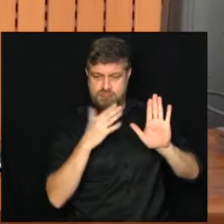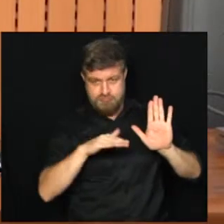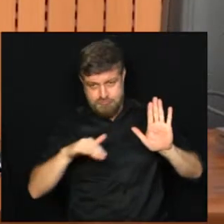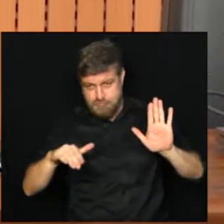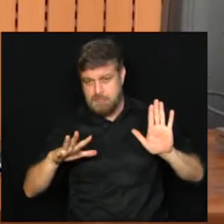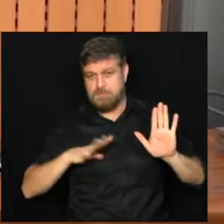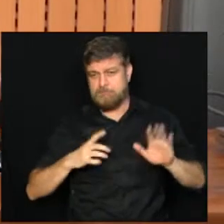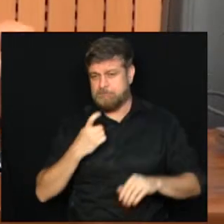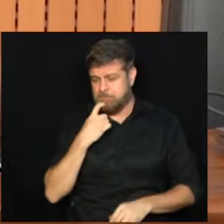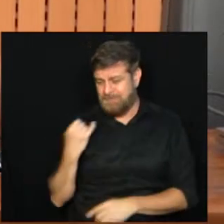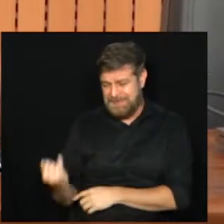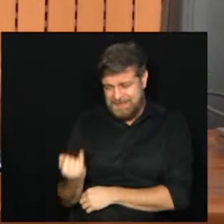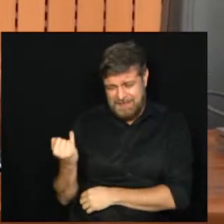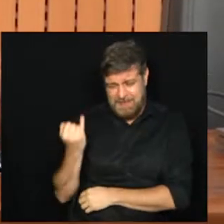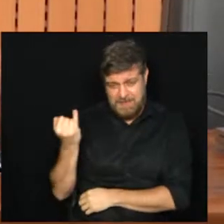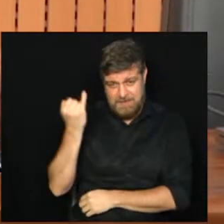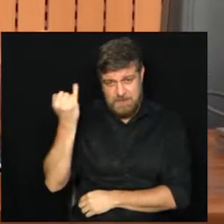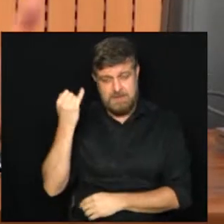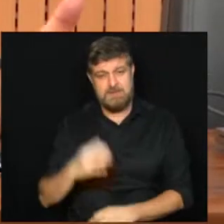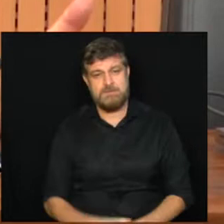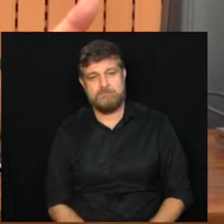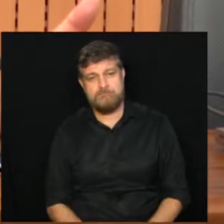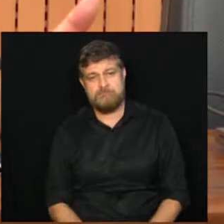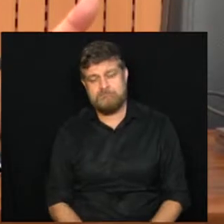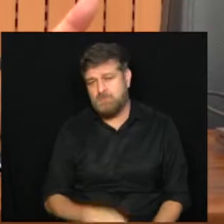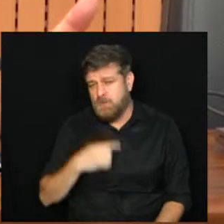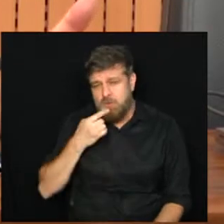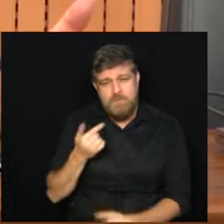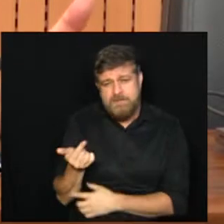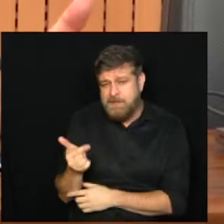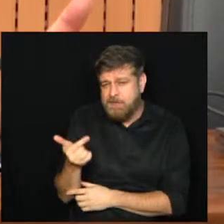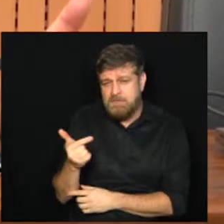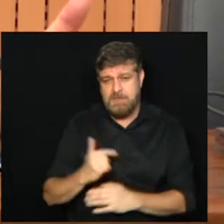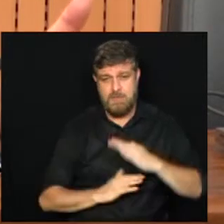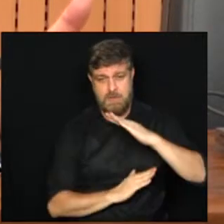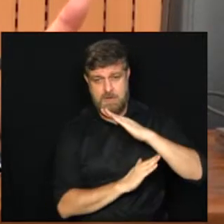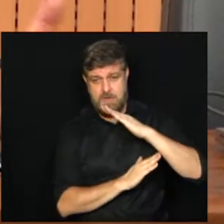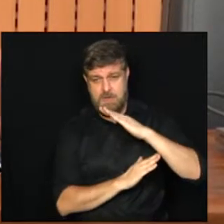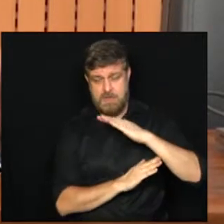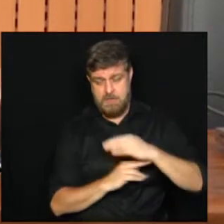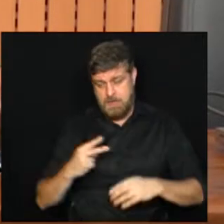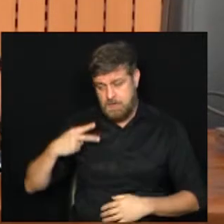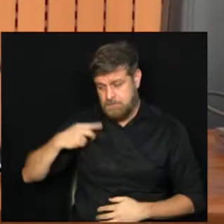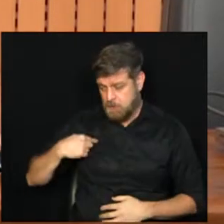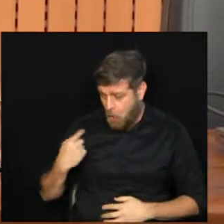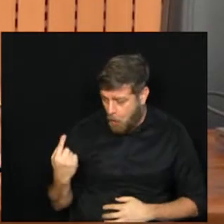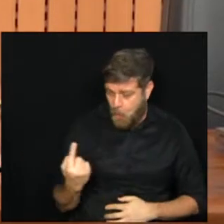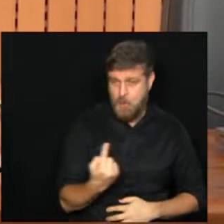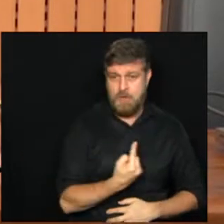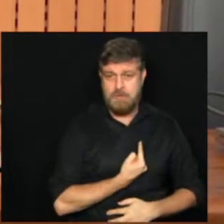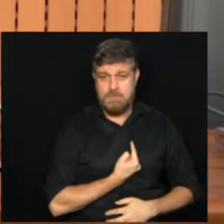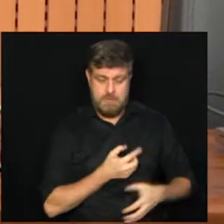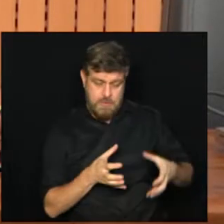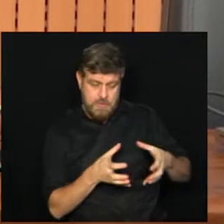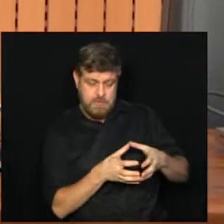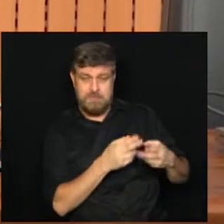projeto importante para a primeira infância. Sem dúvida nenhuma, a casa, nós da comissão, a partir